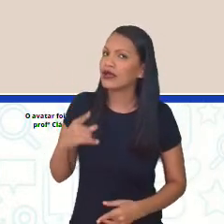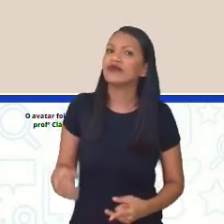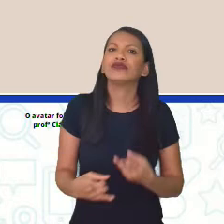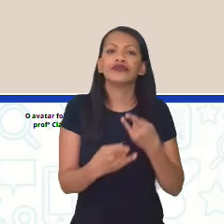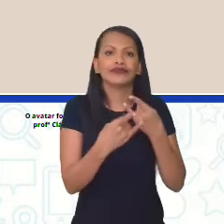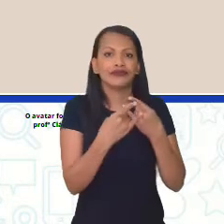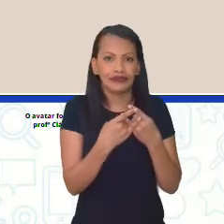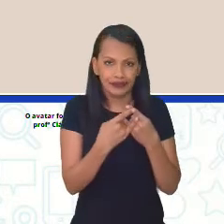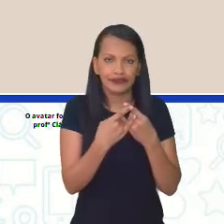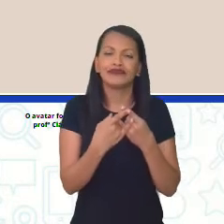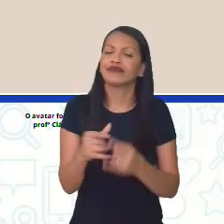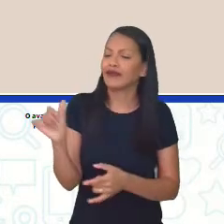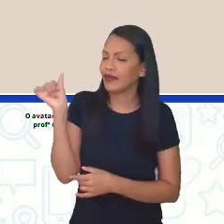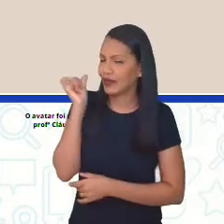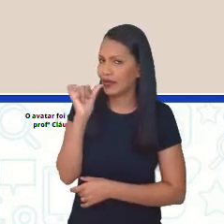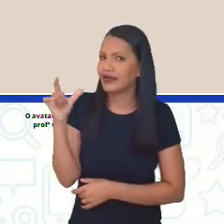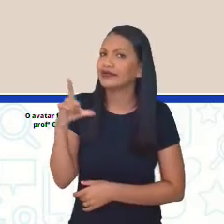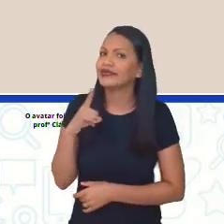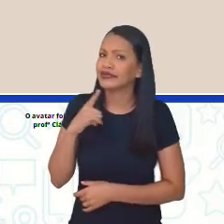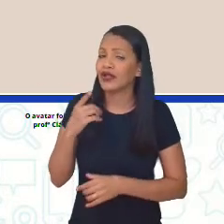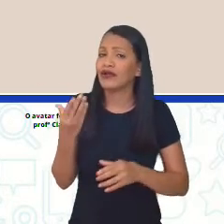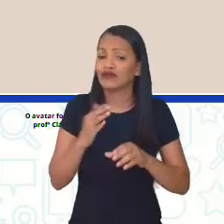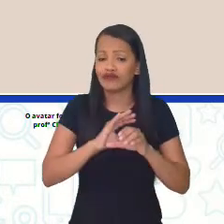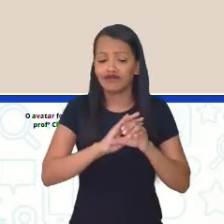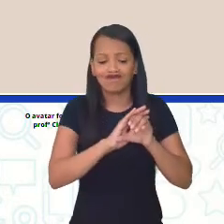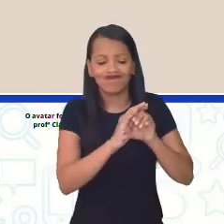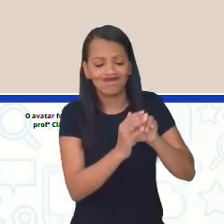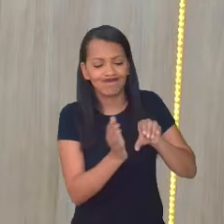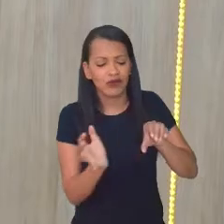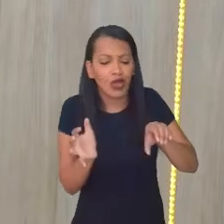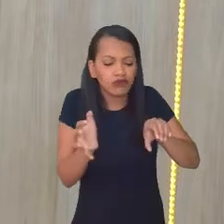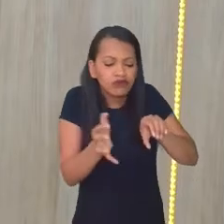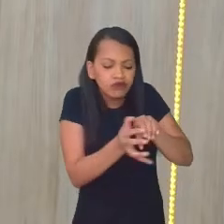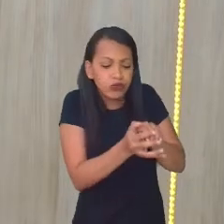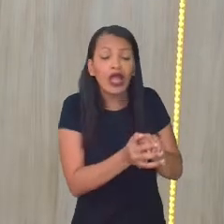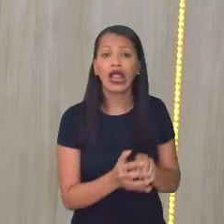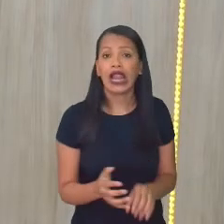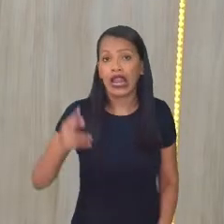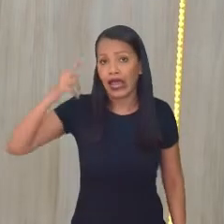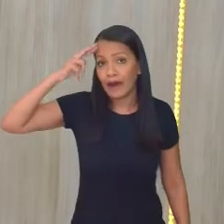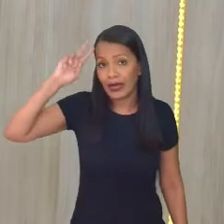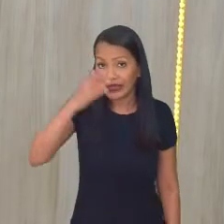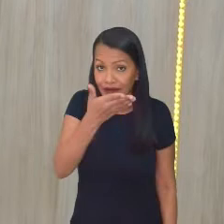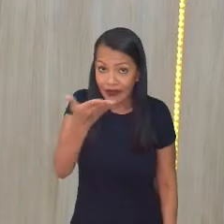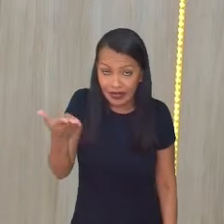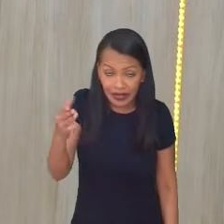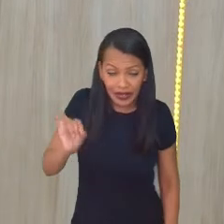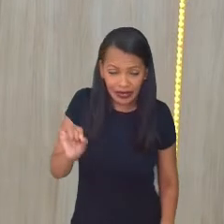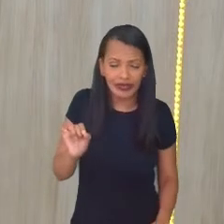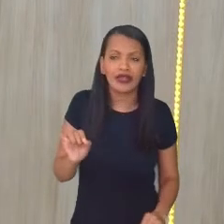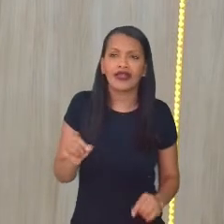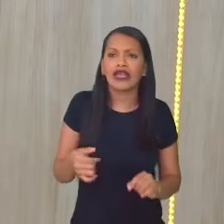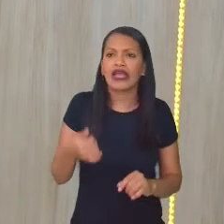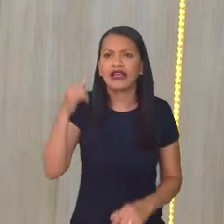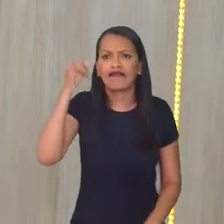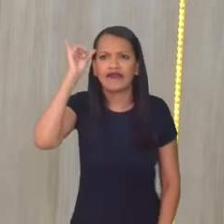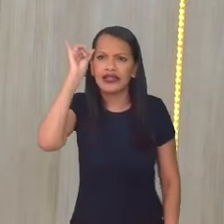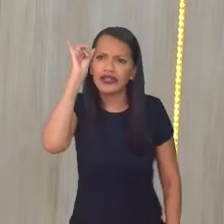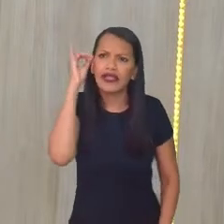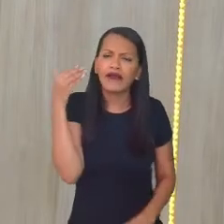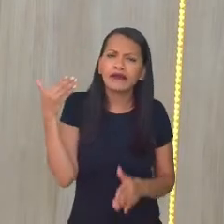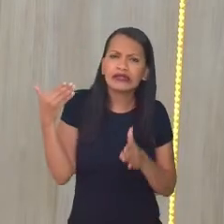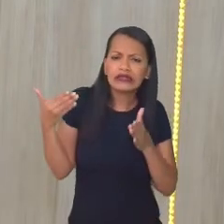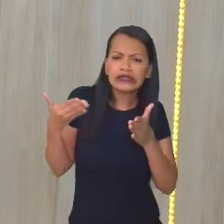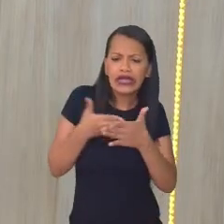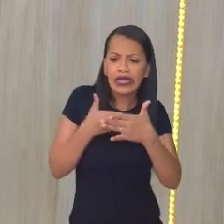preservativos femininos, né? Existe o diafragma. Lembrando sempre a vocês, esses contraceptivos, eles vão impedir